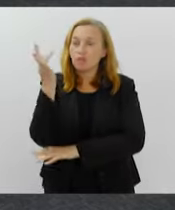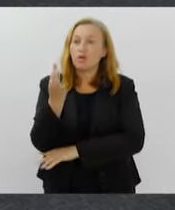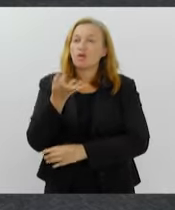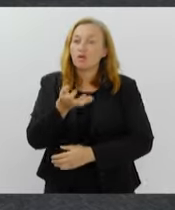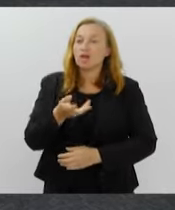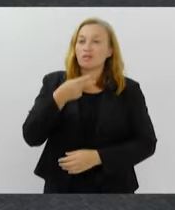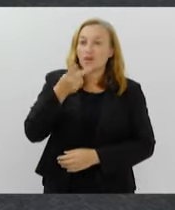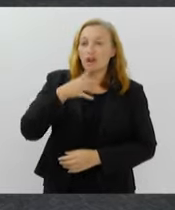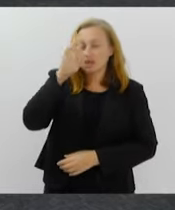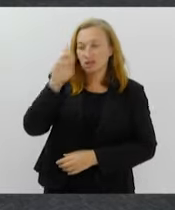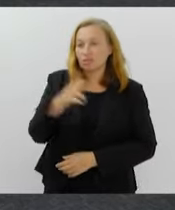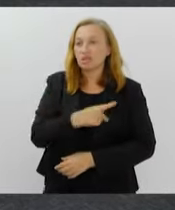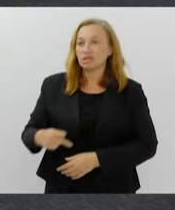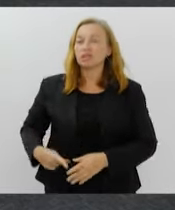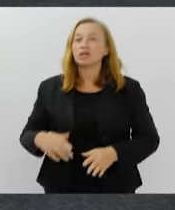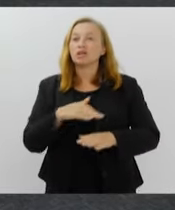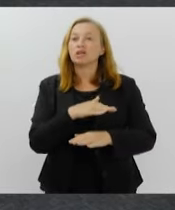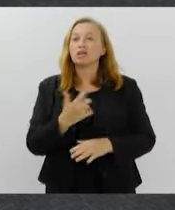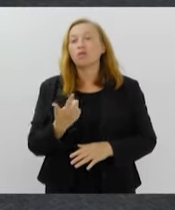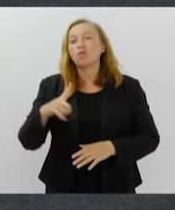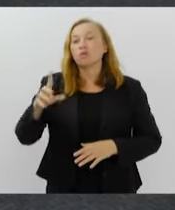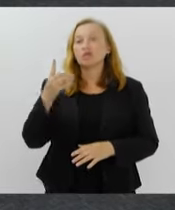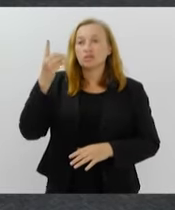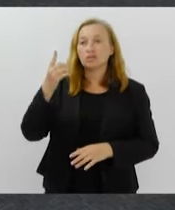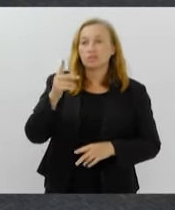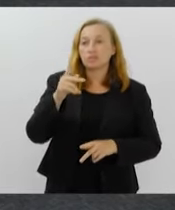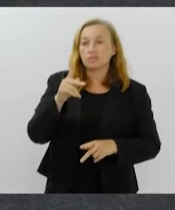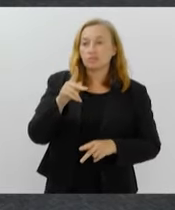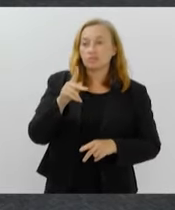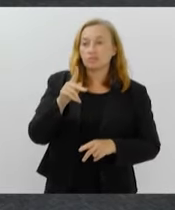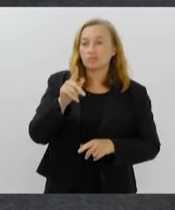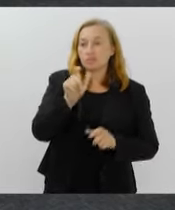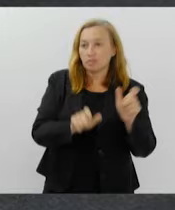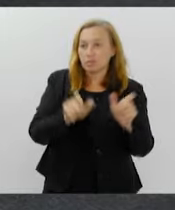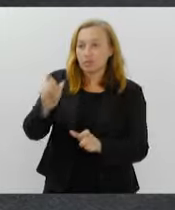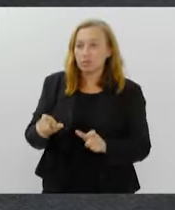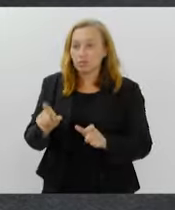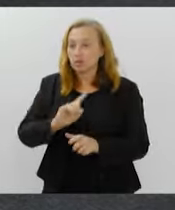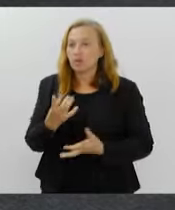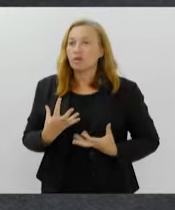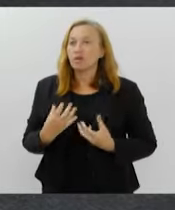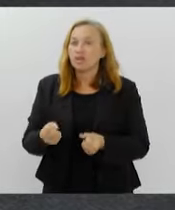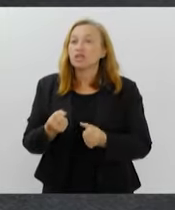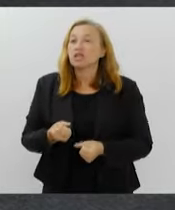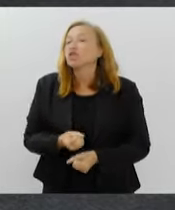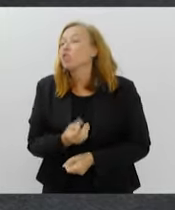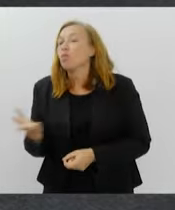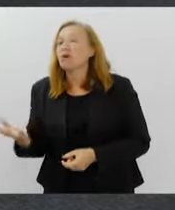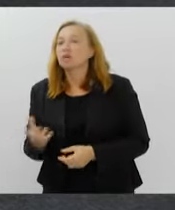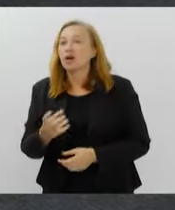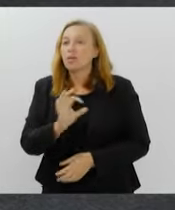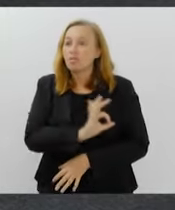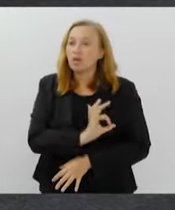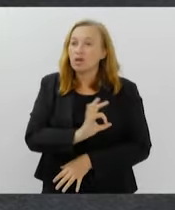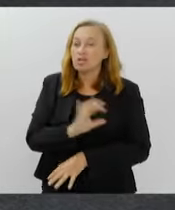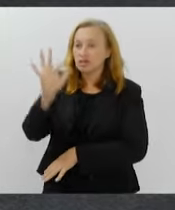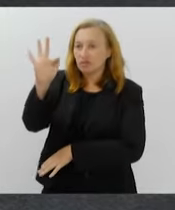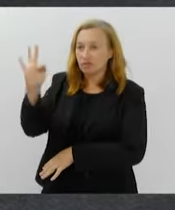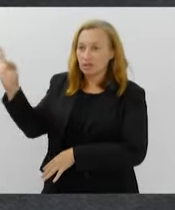presidente demais pessoas que aqui estão Que tal medida é inaceitável desde quando a polícia federal realiza